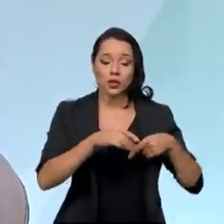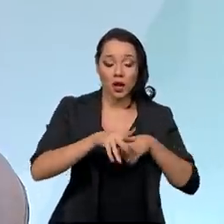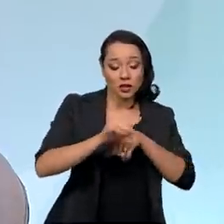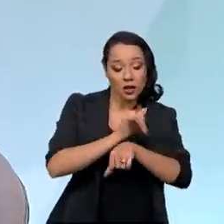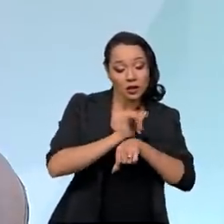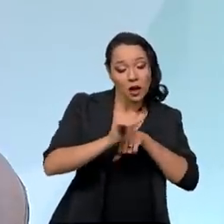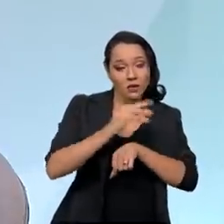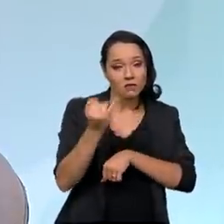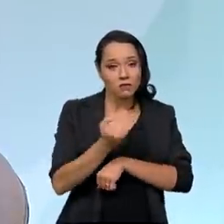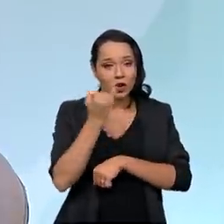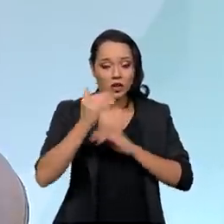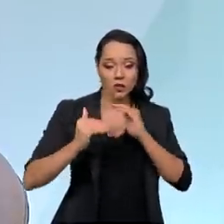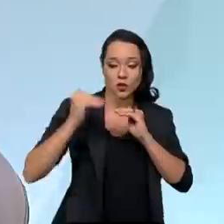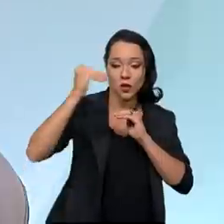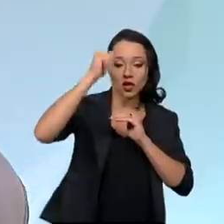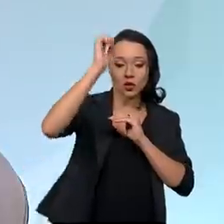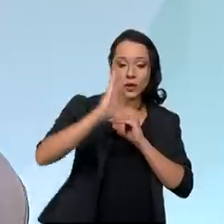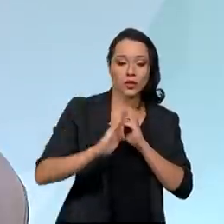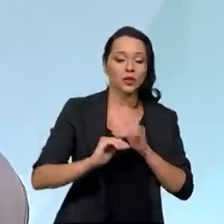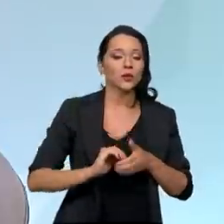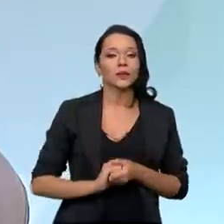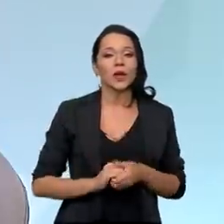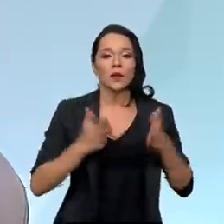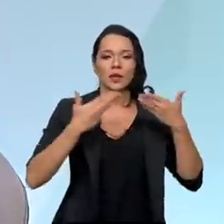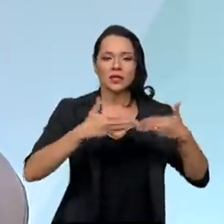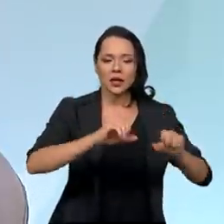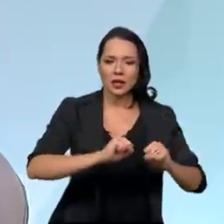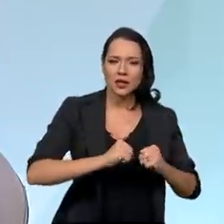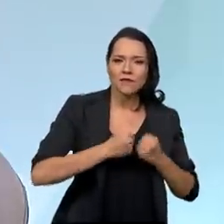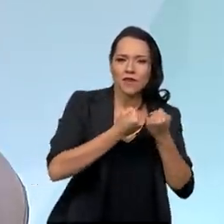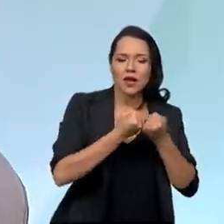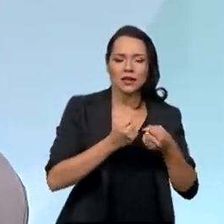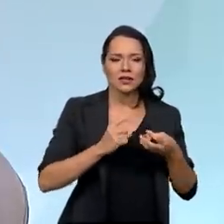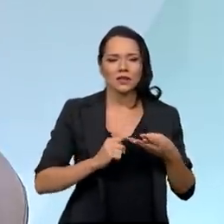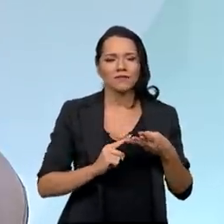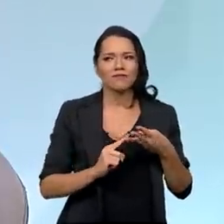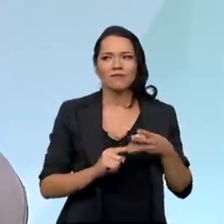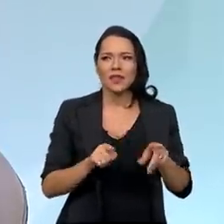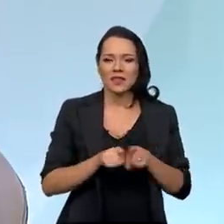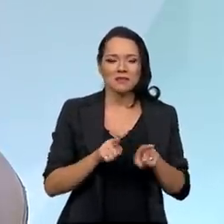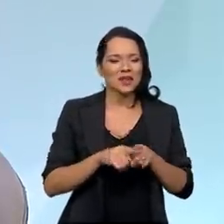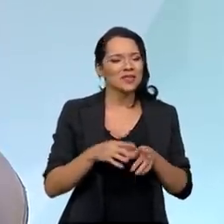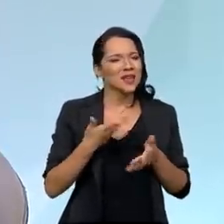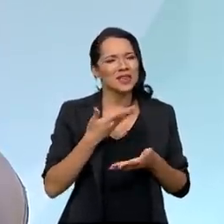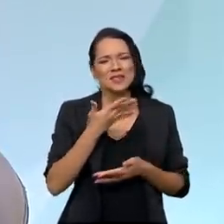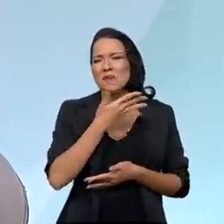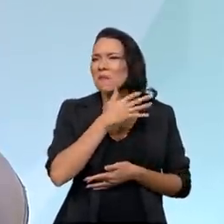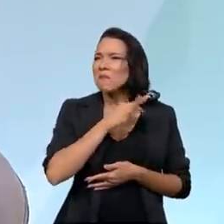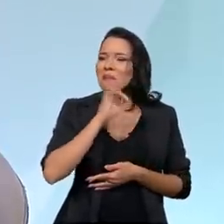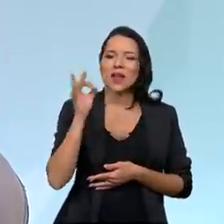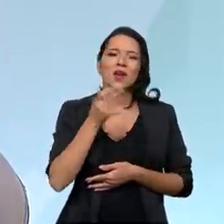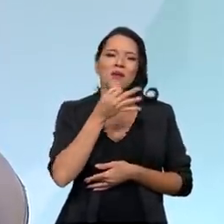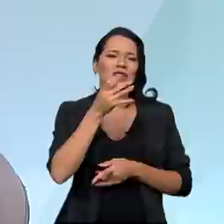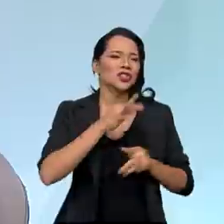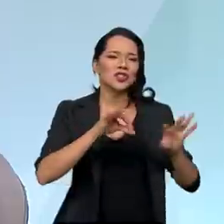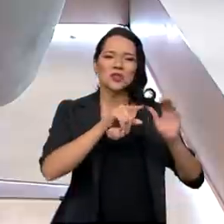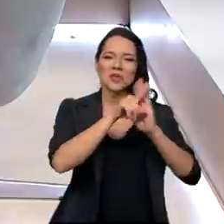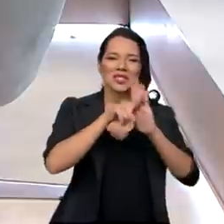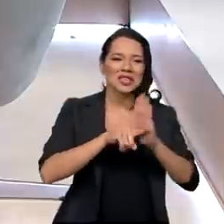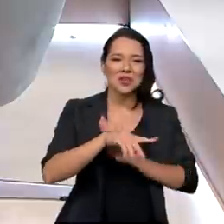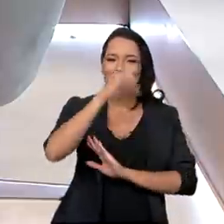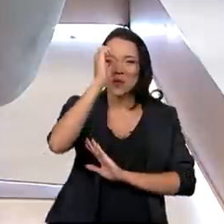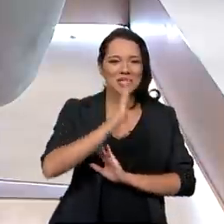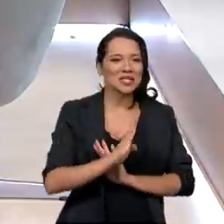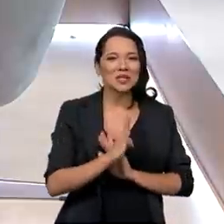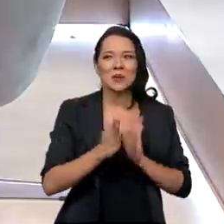para a soberania nacional, Ministério da Defesa. Temos um belíssimo, esse acho que todo pesquisador